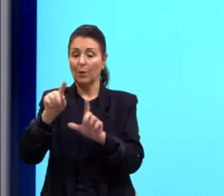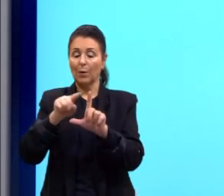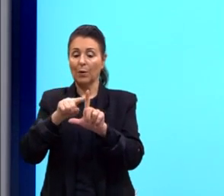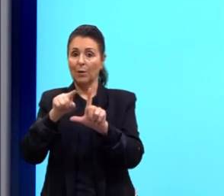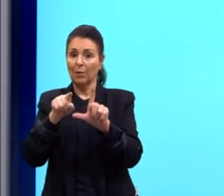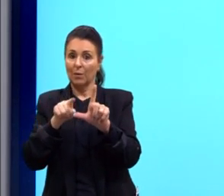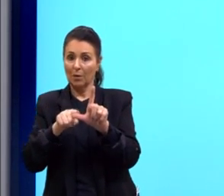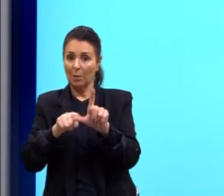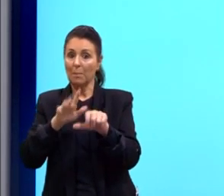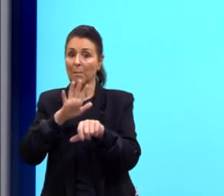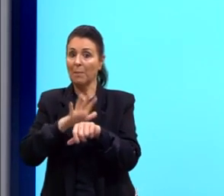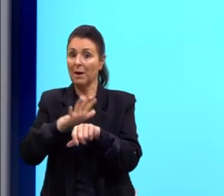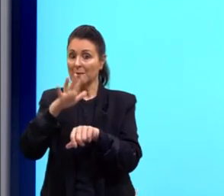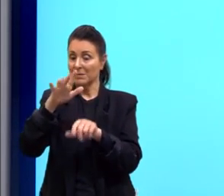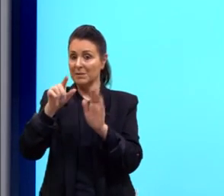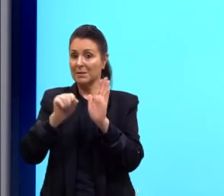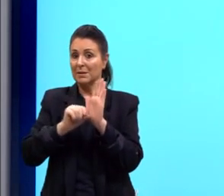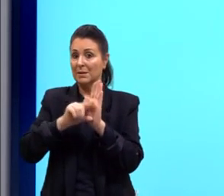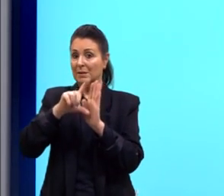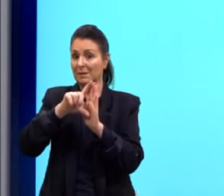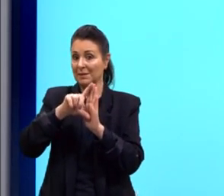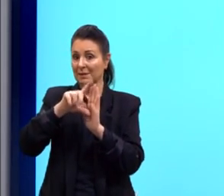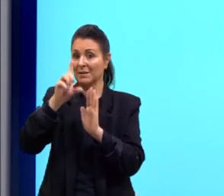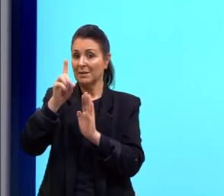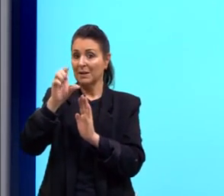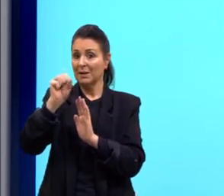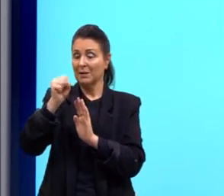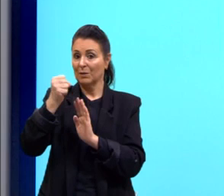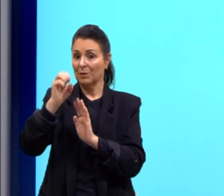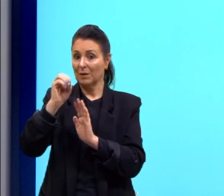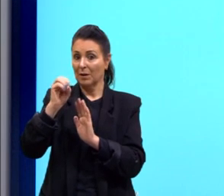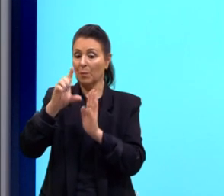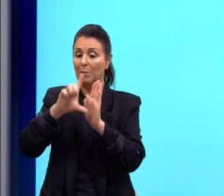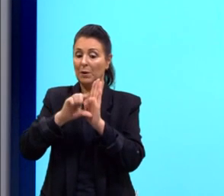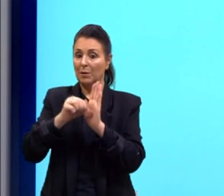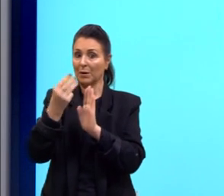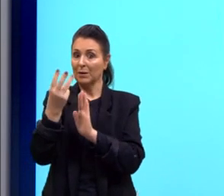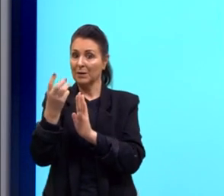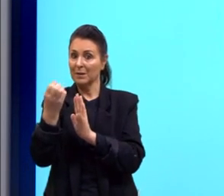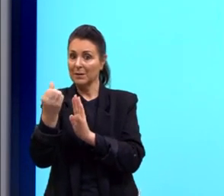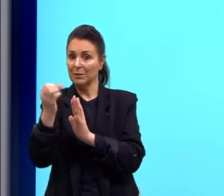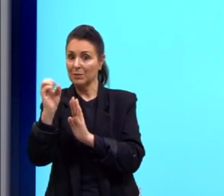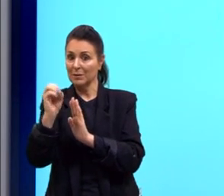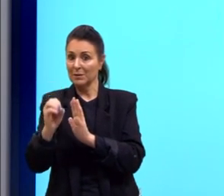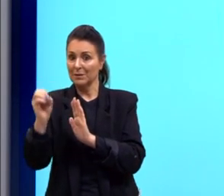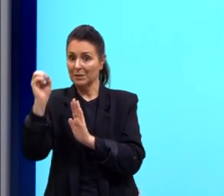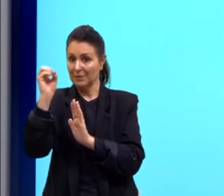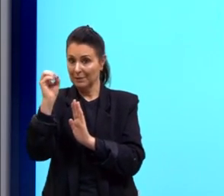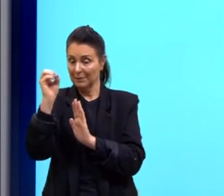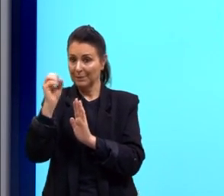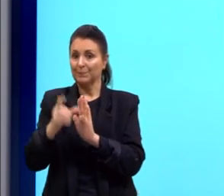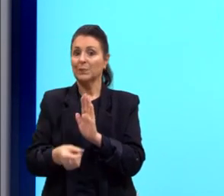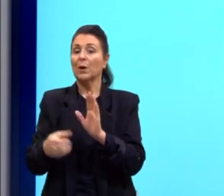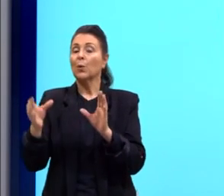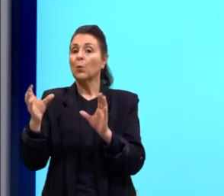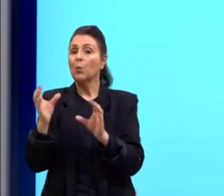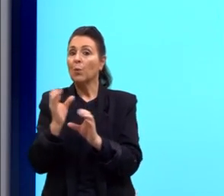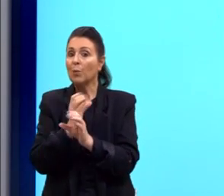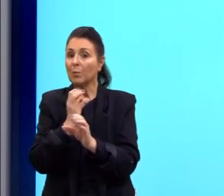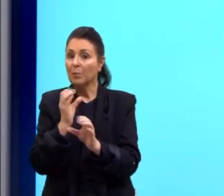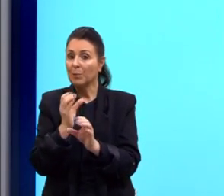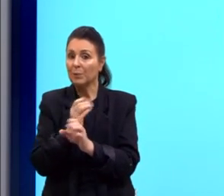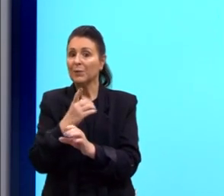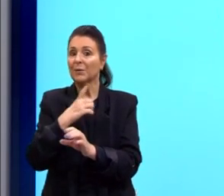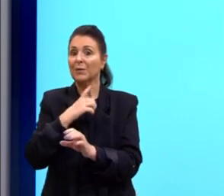do que 180 graus e menor do que 364 fim o ângulo completo que